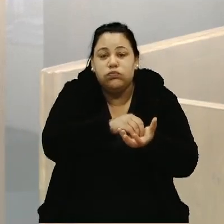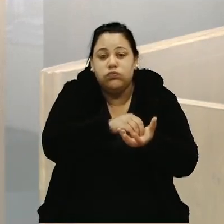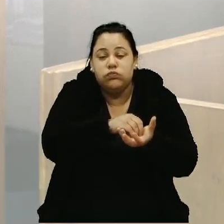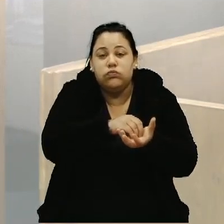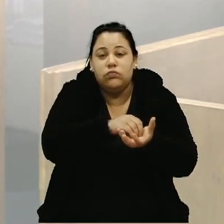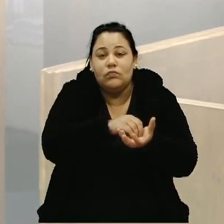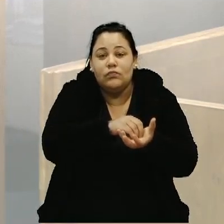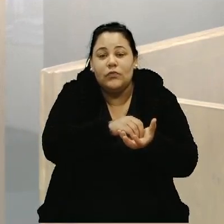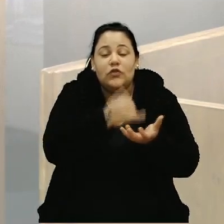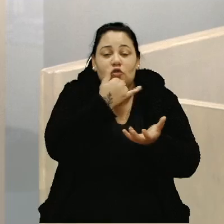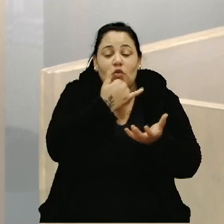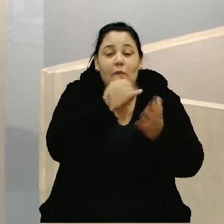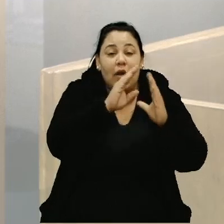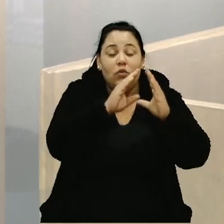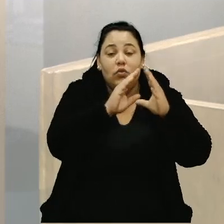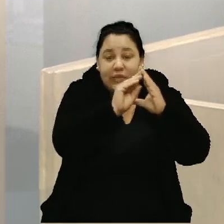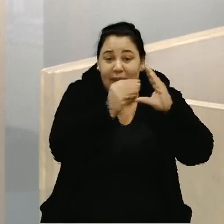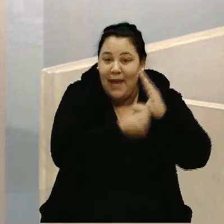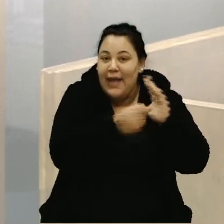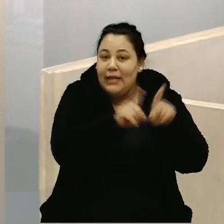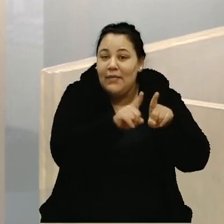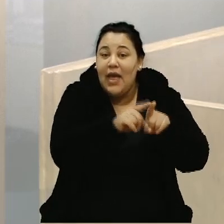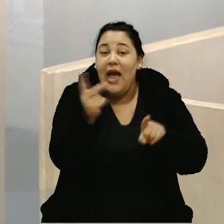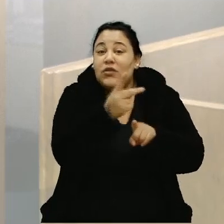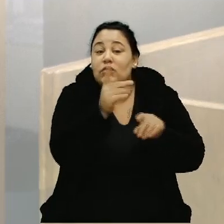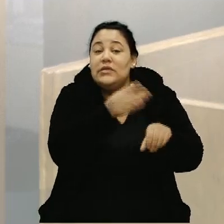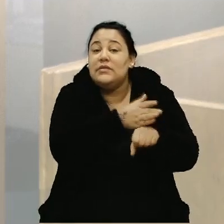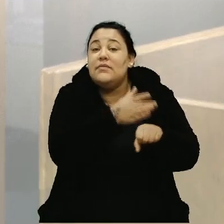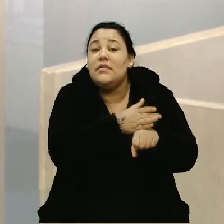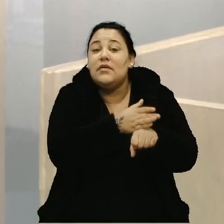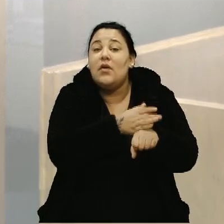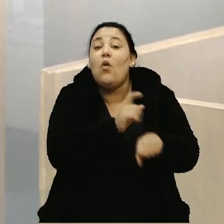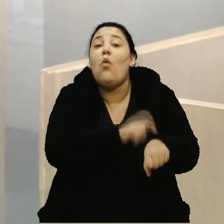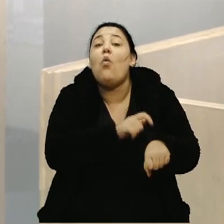que participaram. Quanto tempo ainda vai levar?